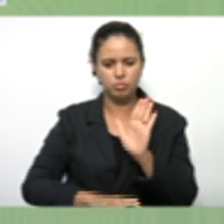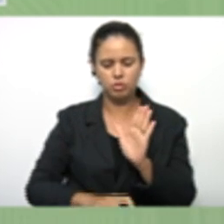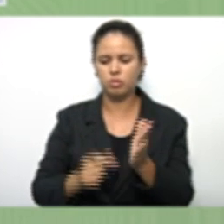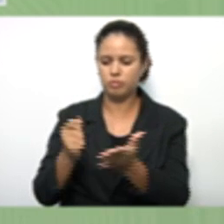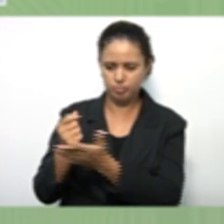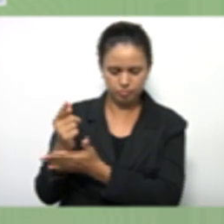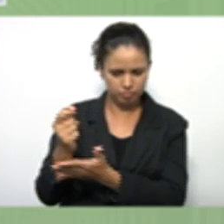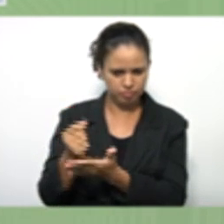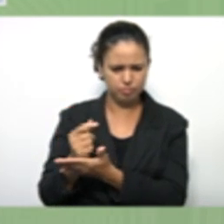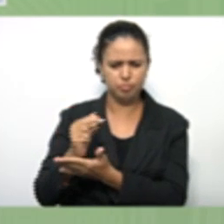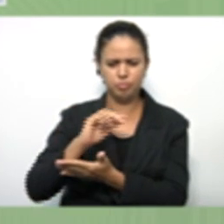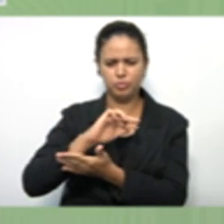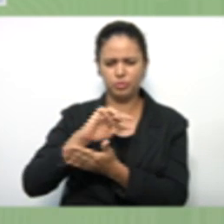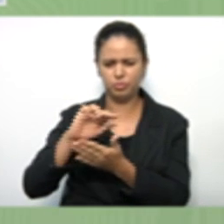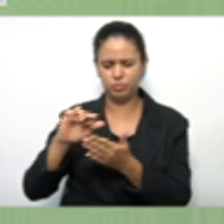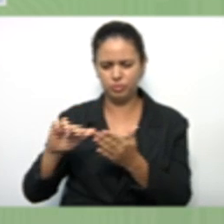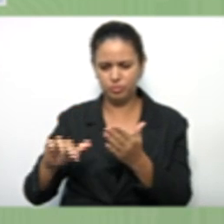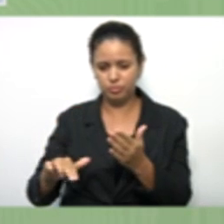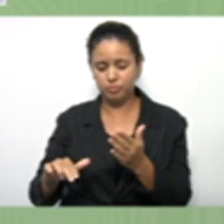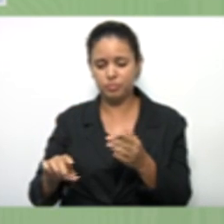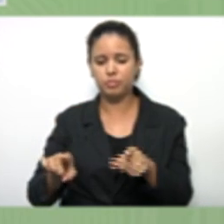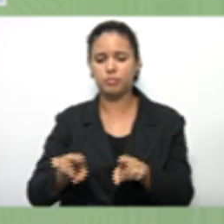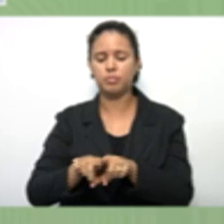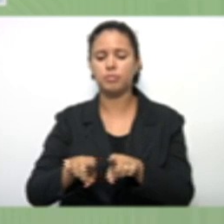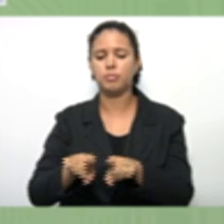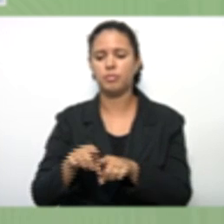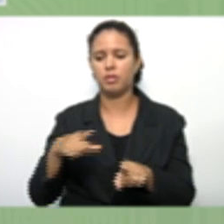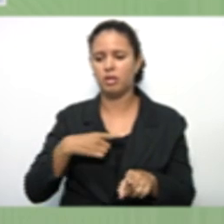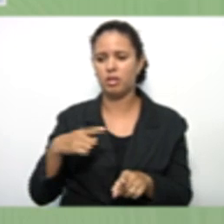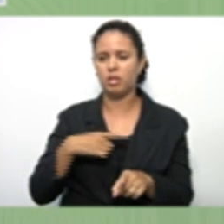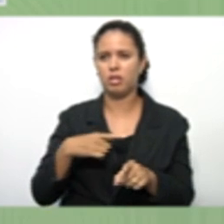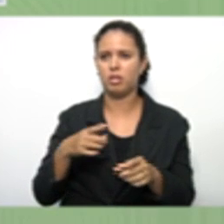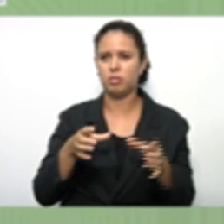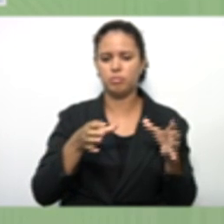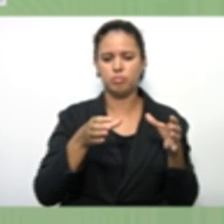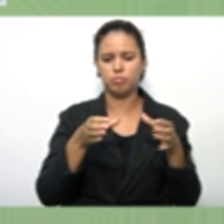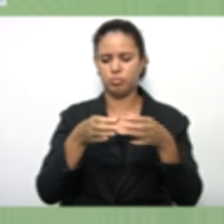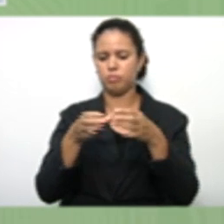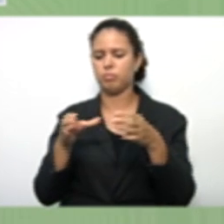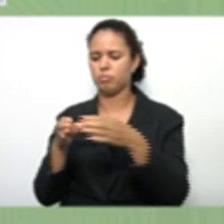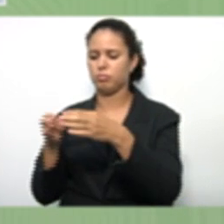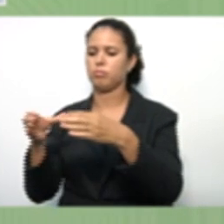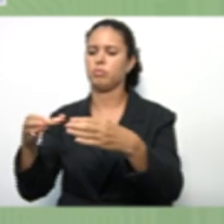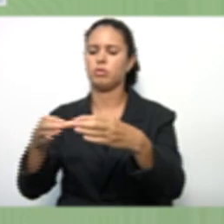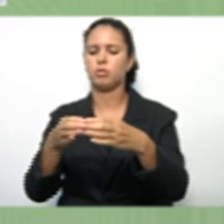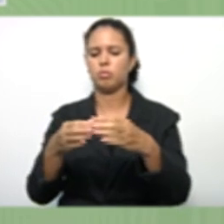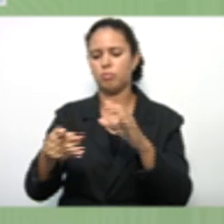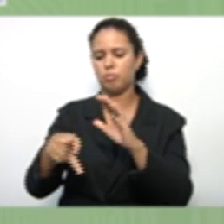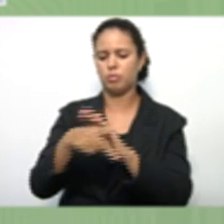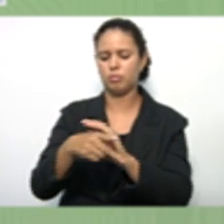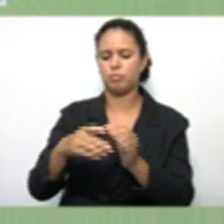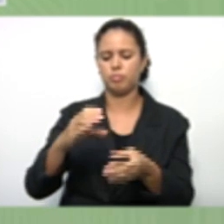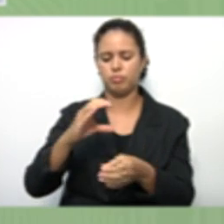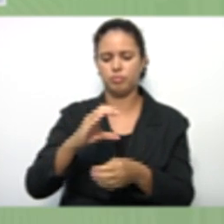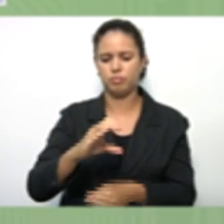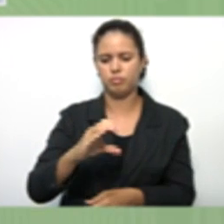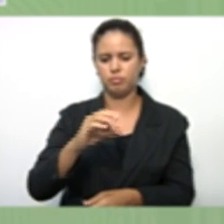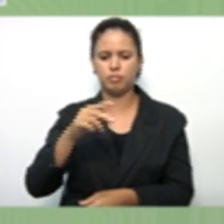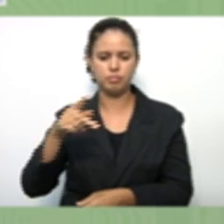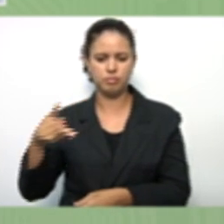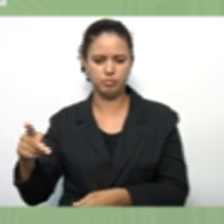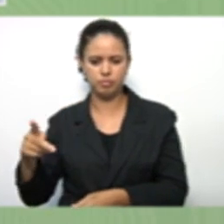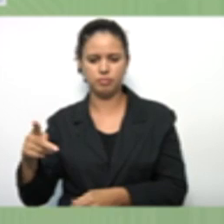temos também o patrimônio líquido, que nós vamos falar ele logo mais na frente, que é formado pelo quê?